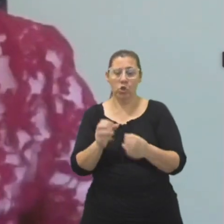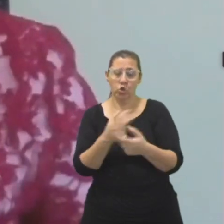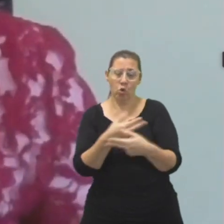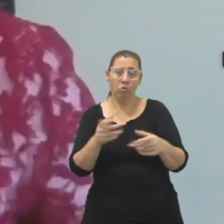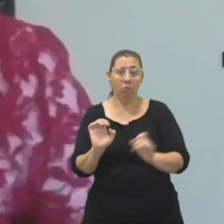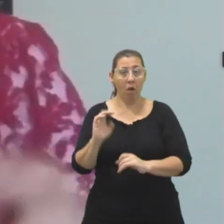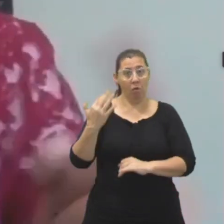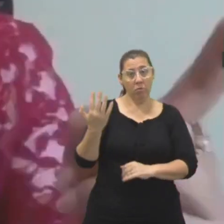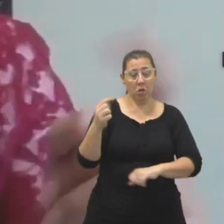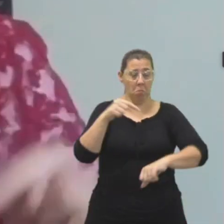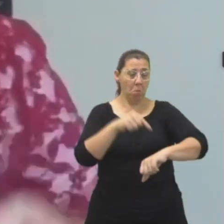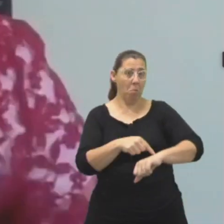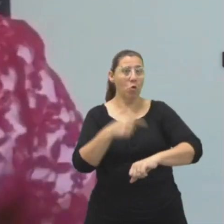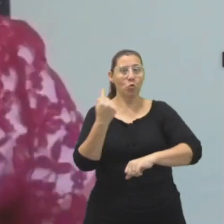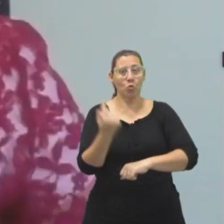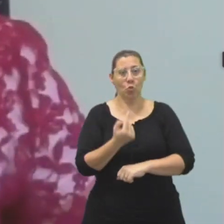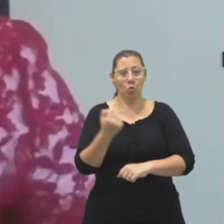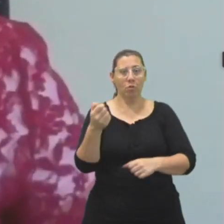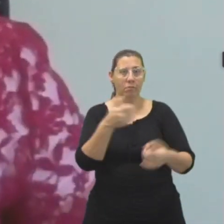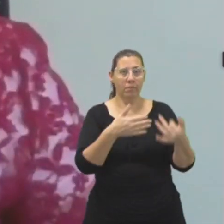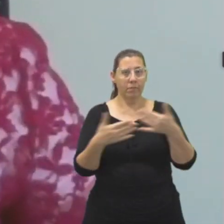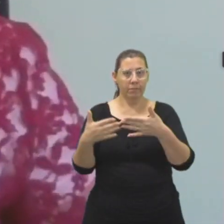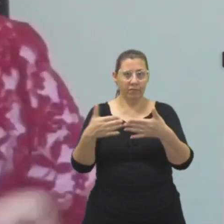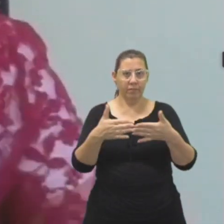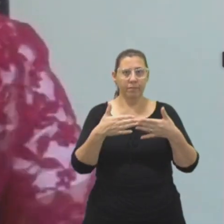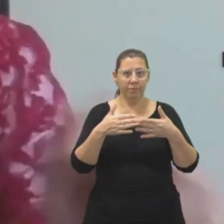acontecendo, né? Próximo slide, por favor.